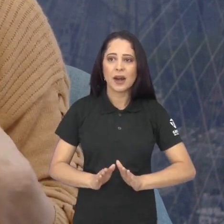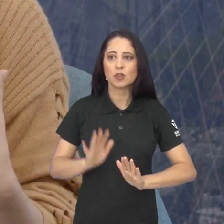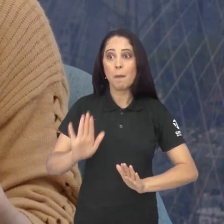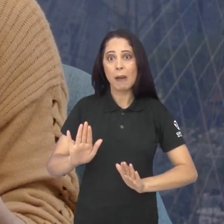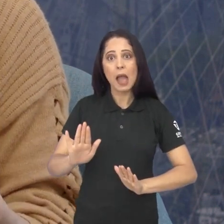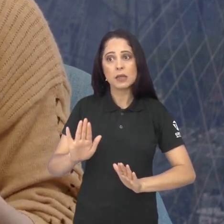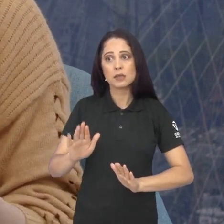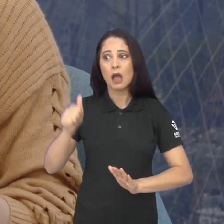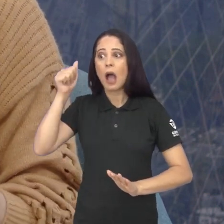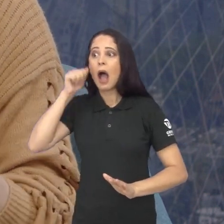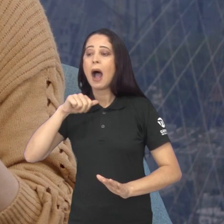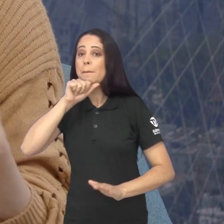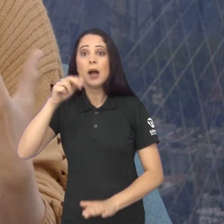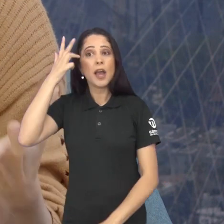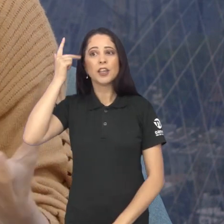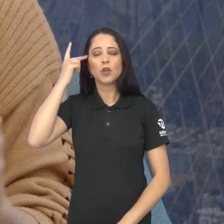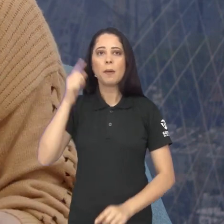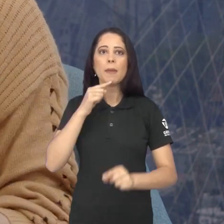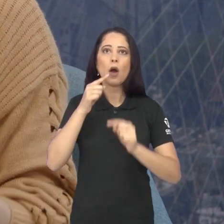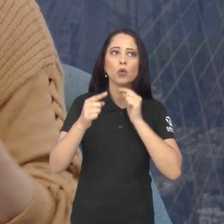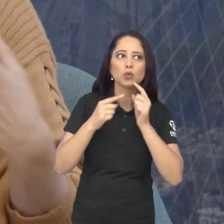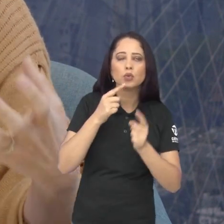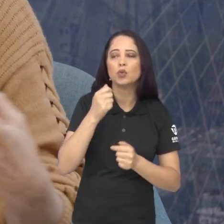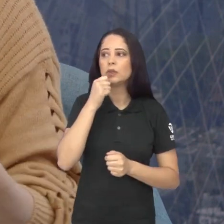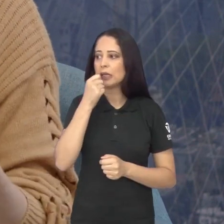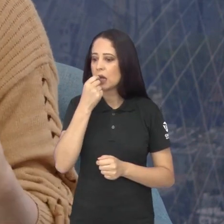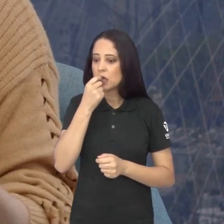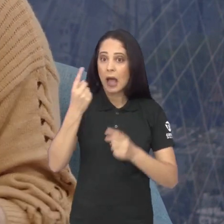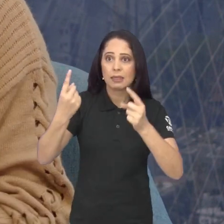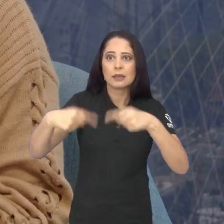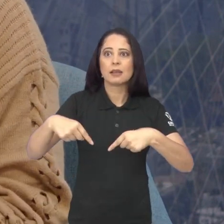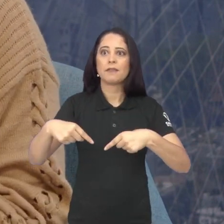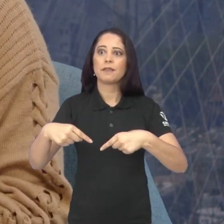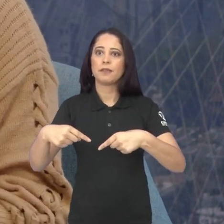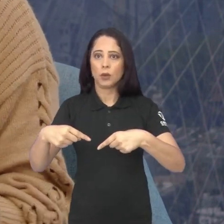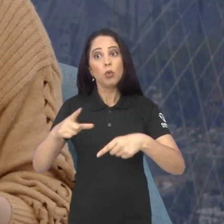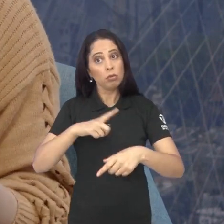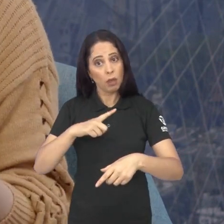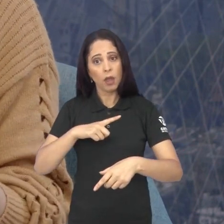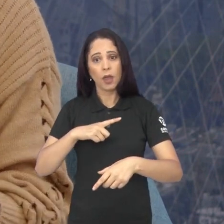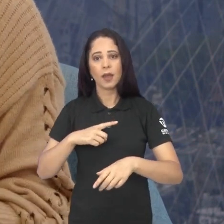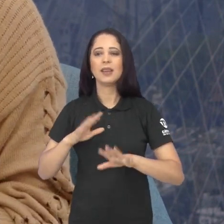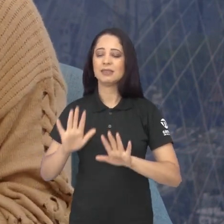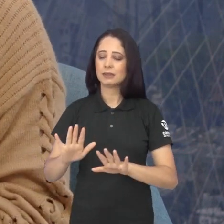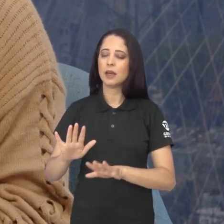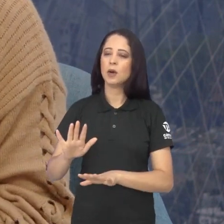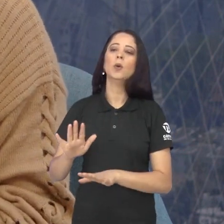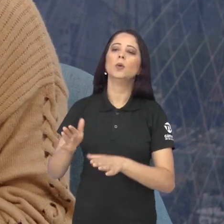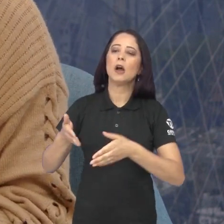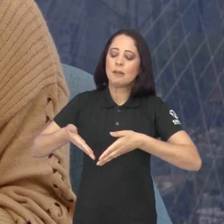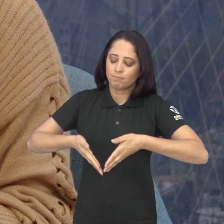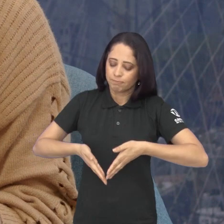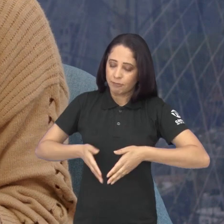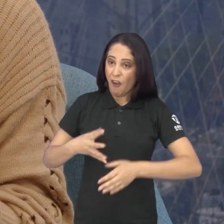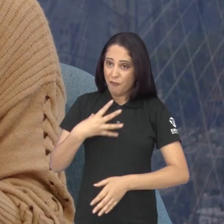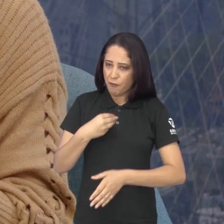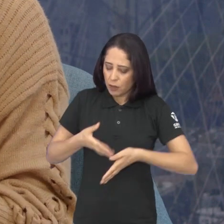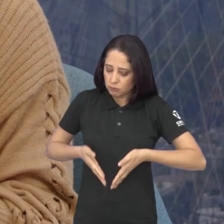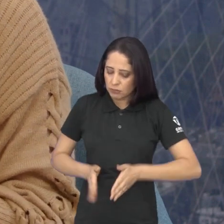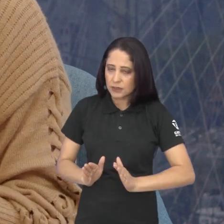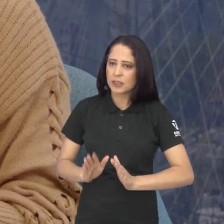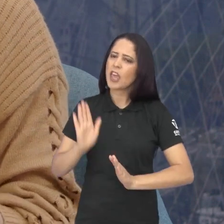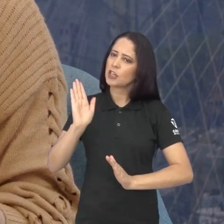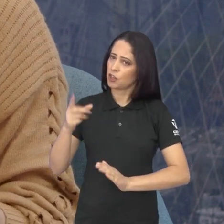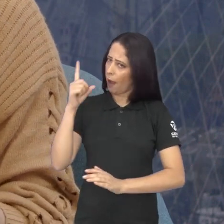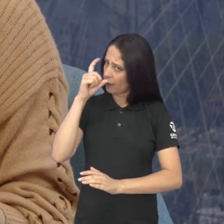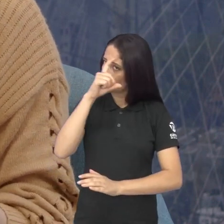de dúvidas, de desafios que cada mãe vai passar de forma diferente. Então, se tornar mãe já é um grande desafio. E eu acho que na hora que a